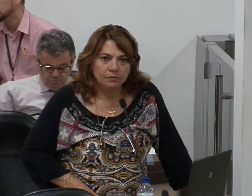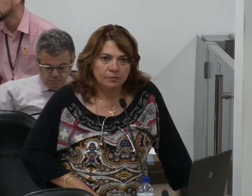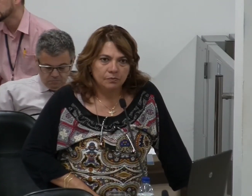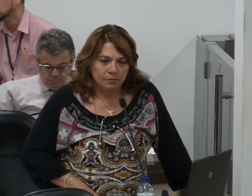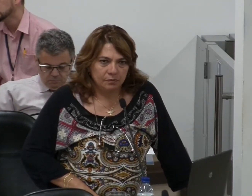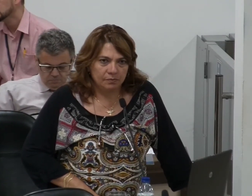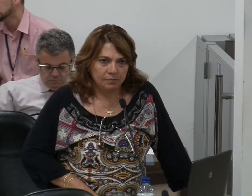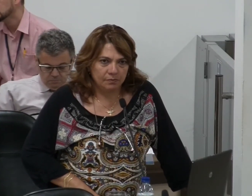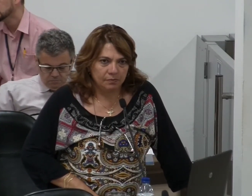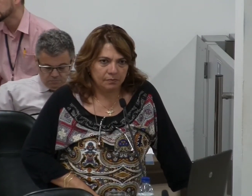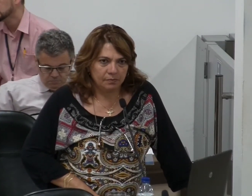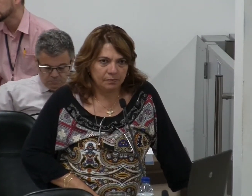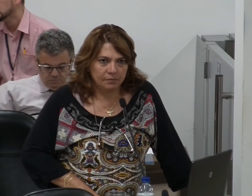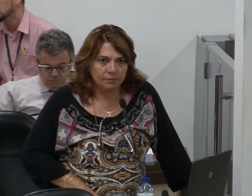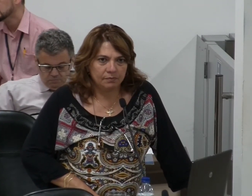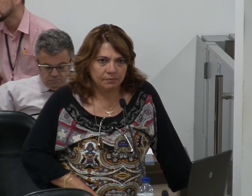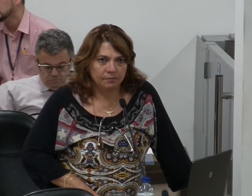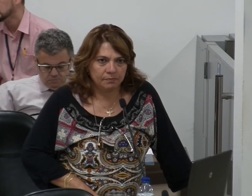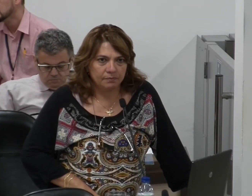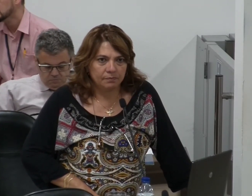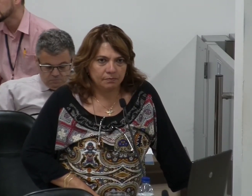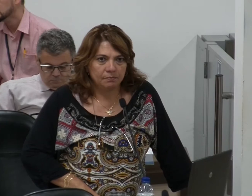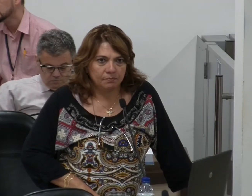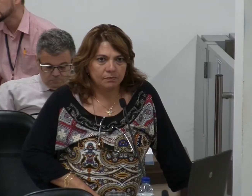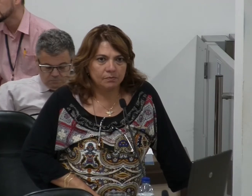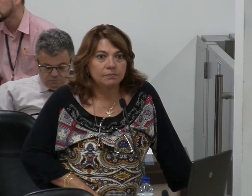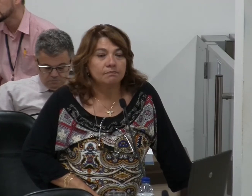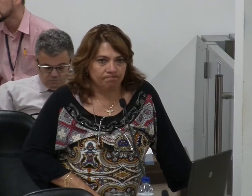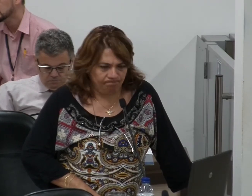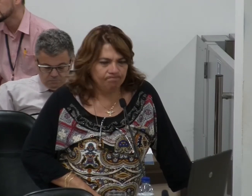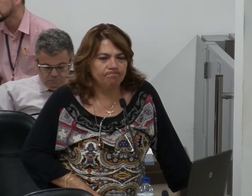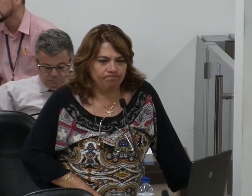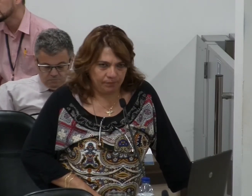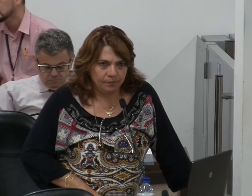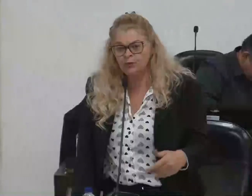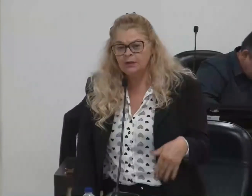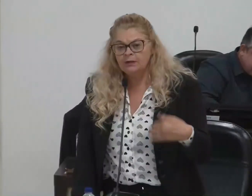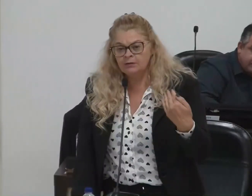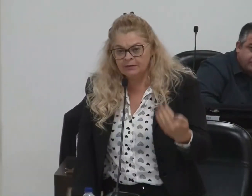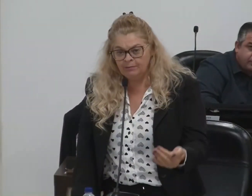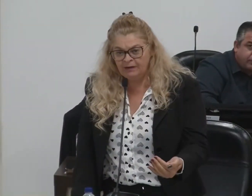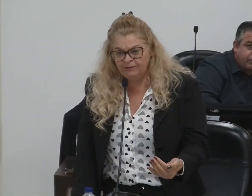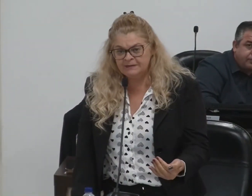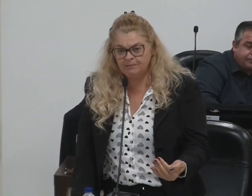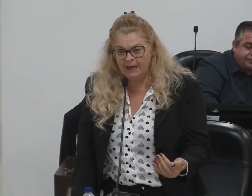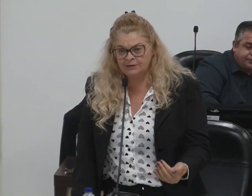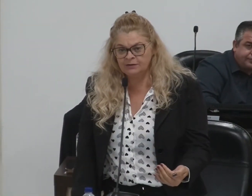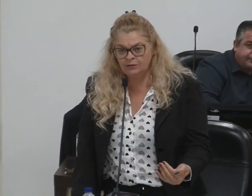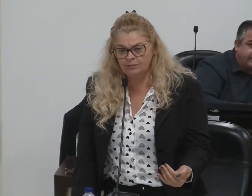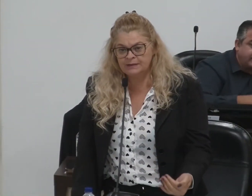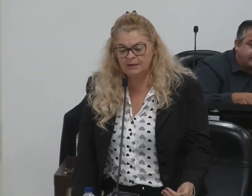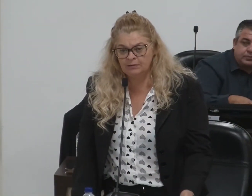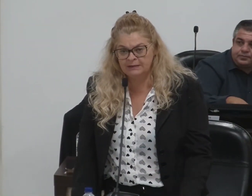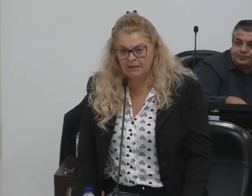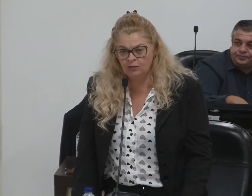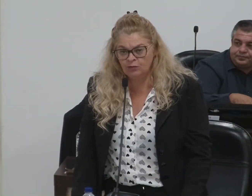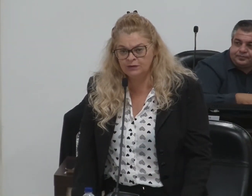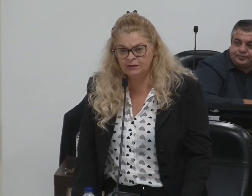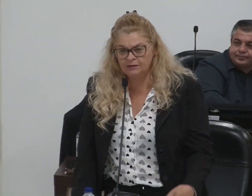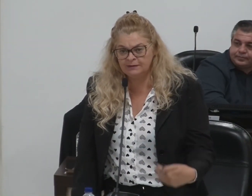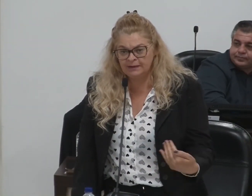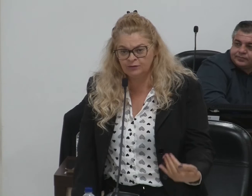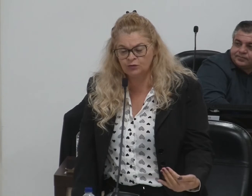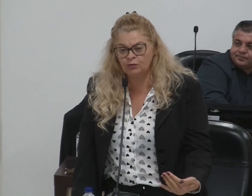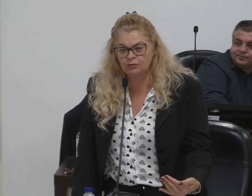parte. Doutora Mayra, a senhora falou com relação às faltas. Realmente, eu lembro que eu também fiz parte da Comissão da